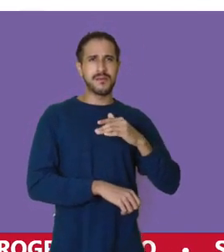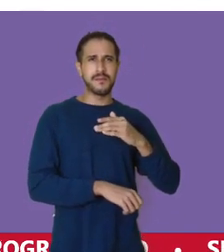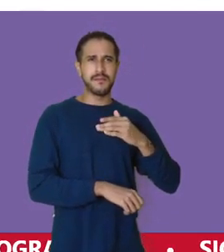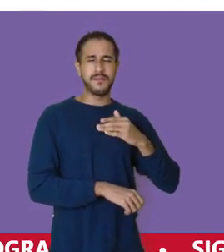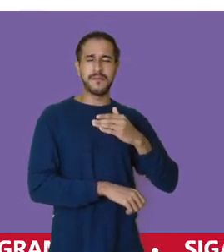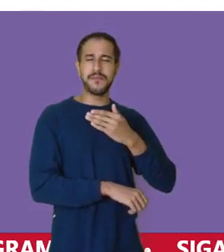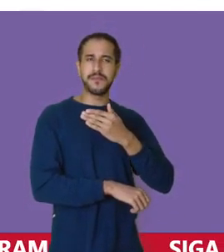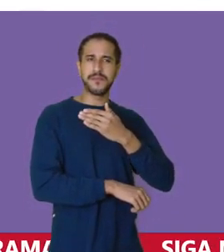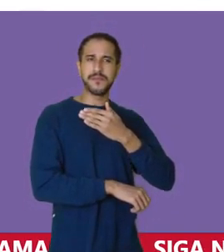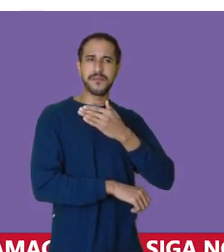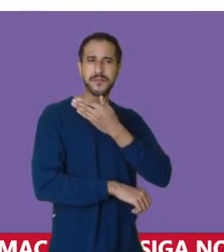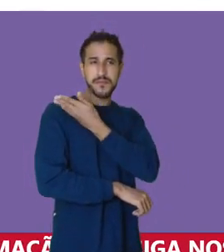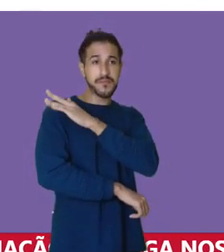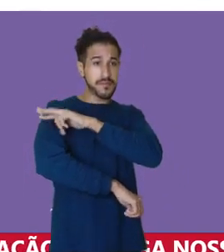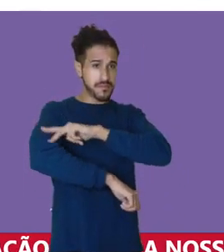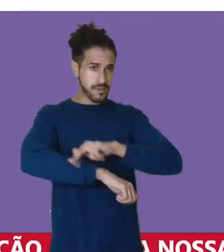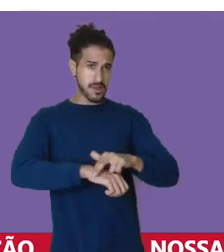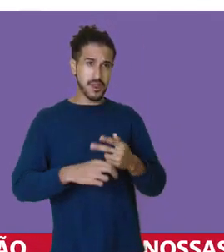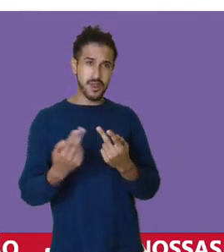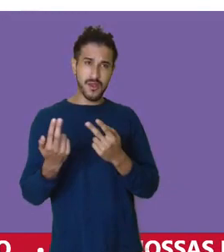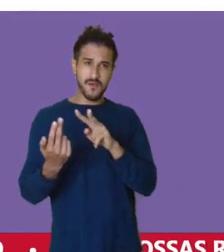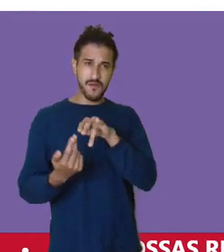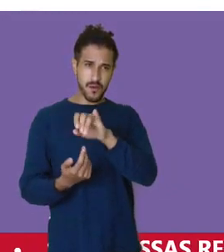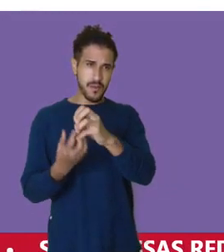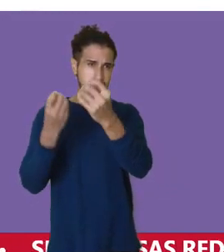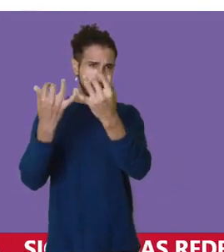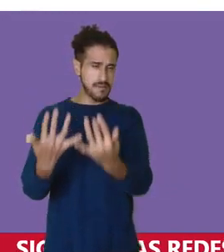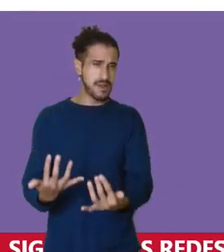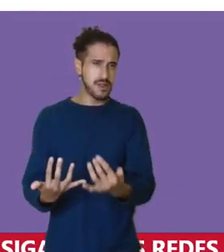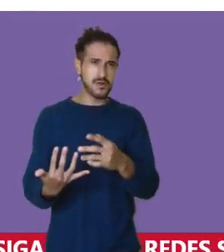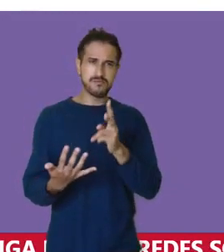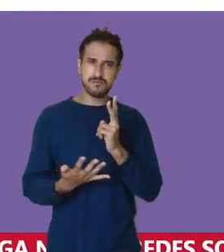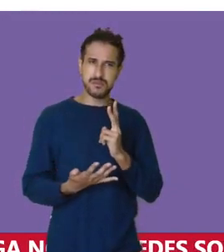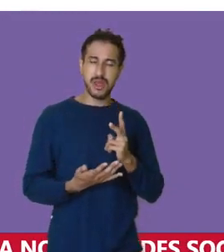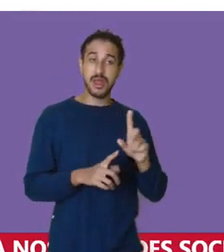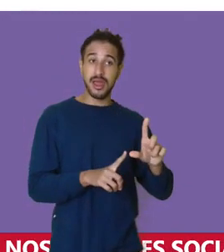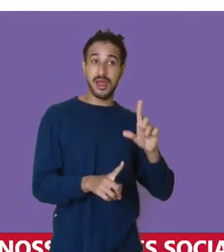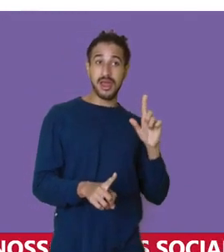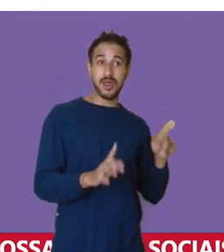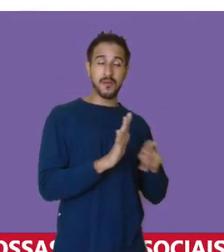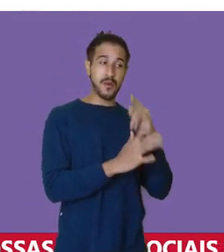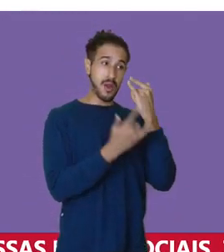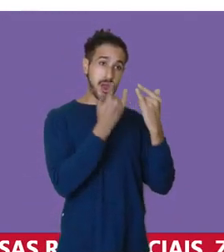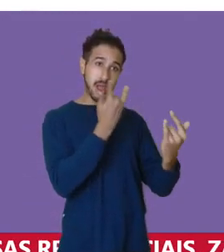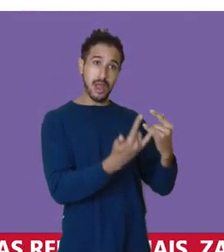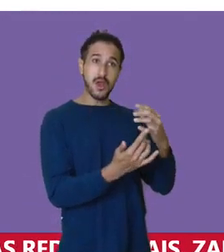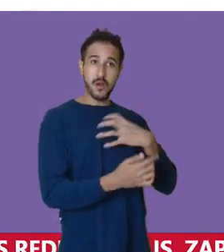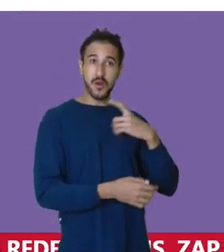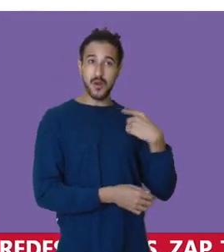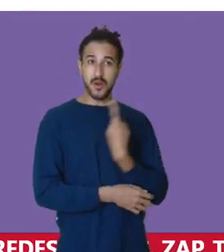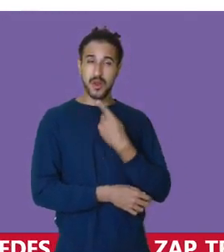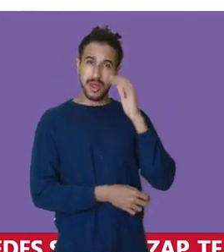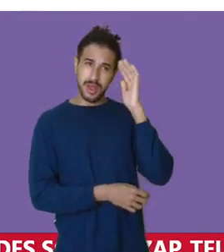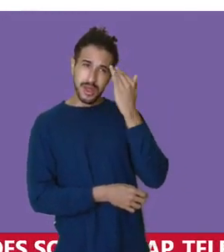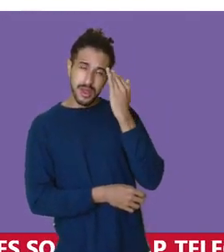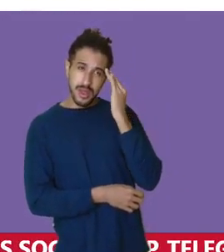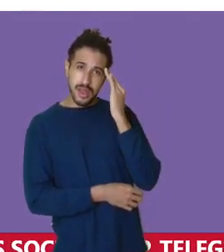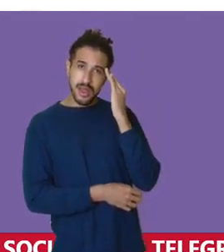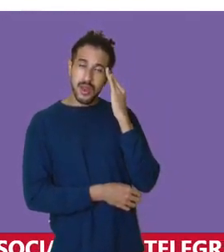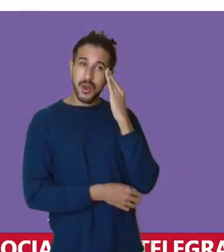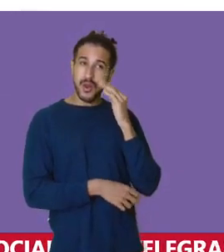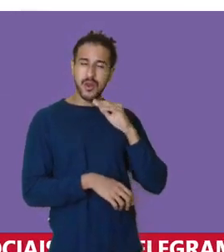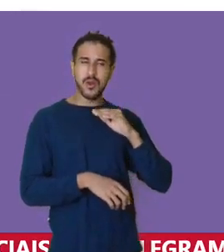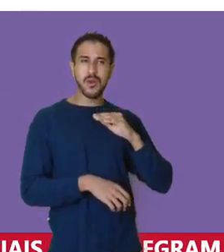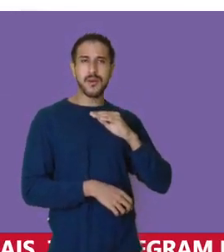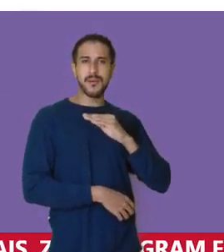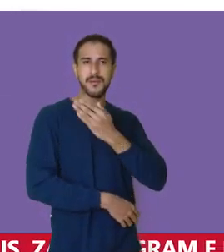racismo, como a Vilma explicou, ele ser anterior ao capitalismo como a gente entende, esse